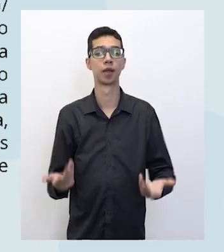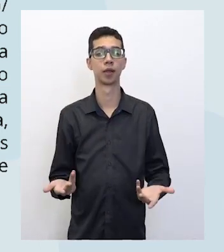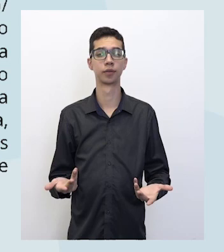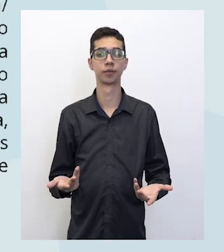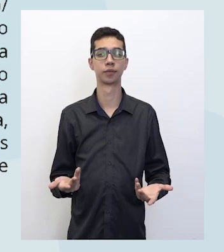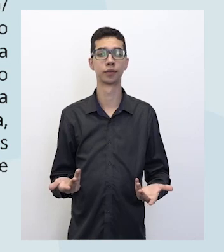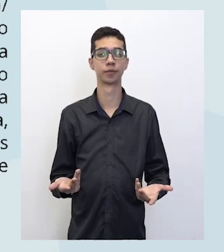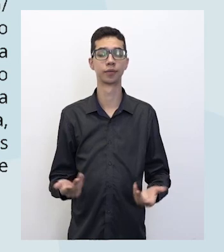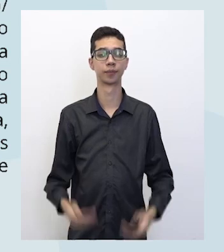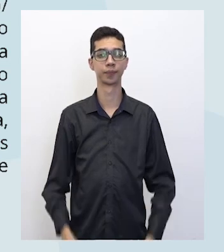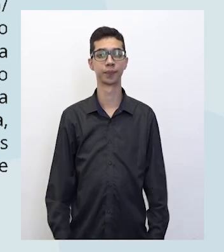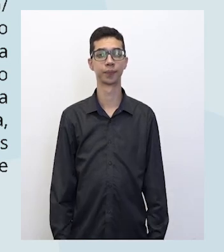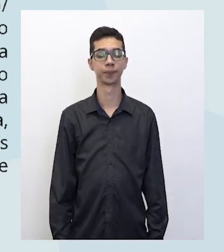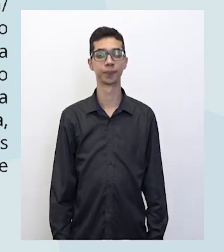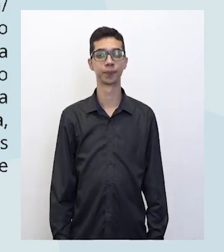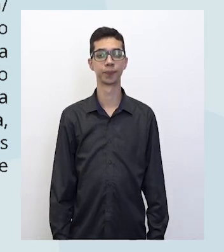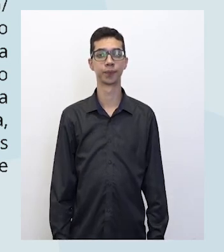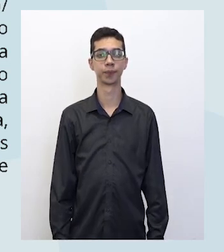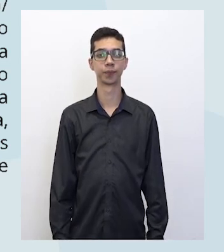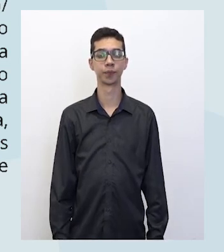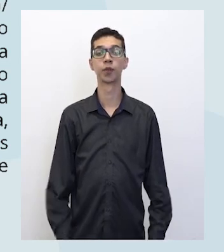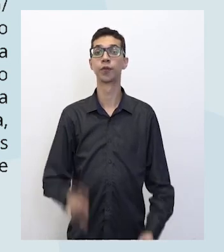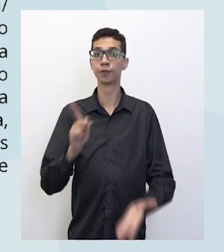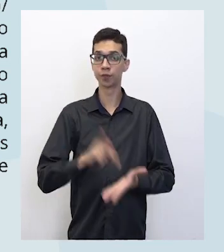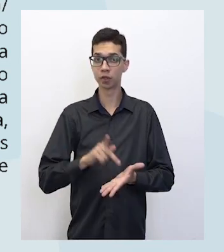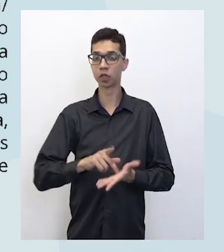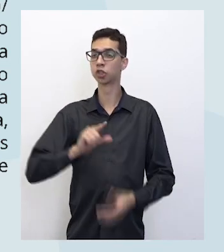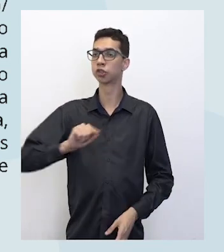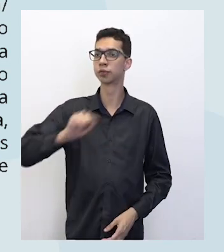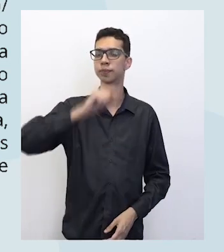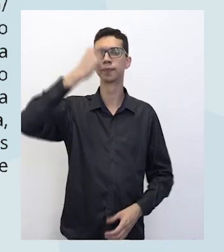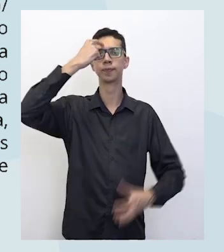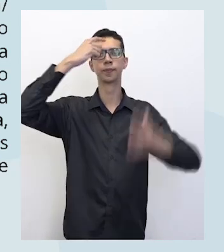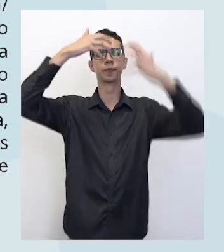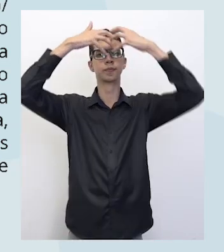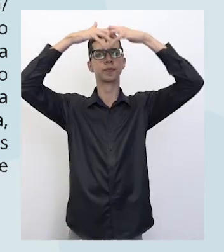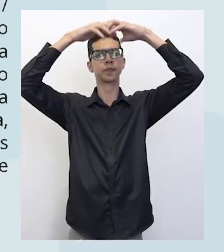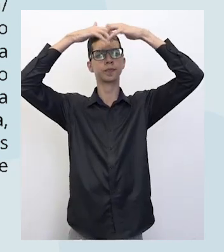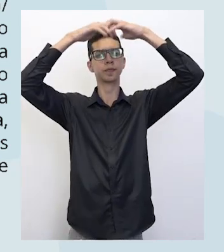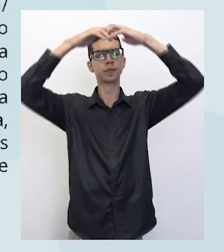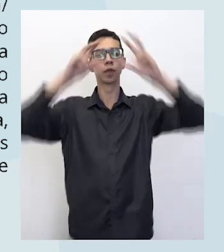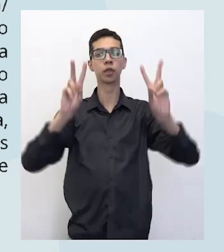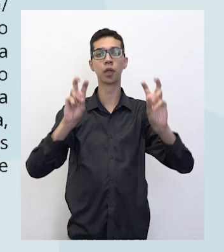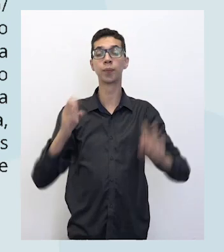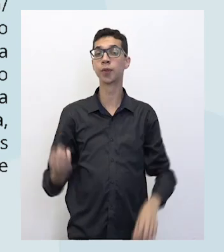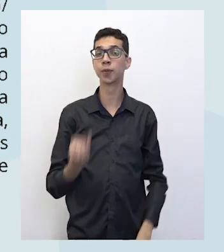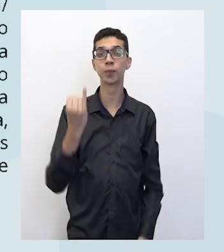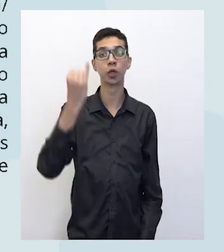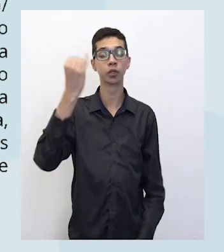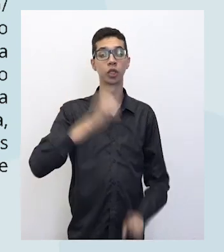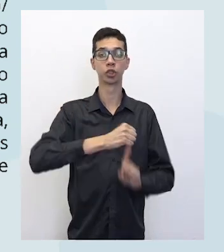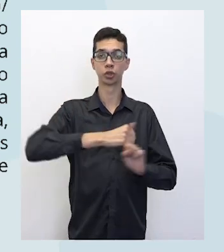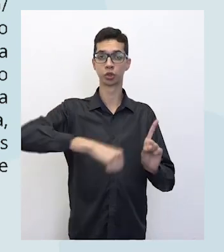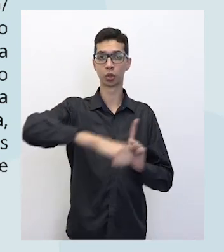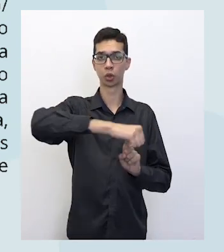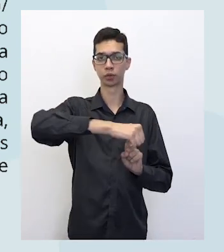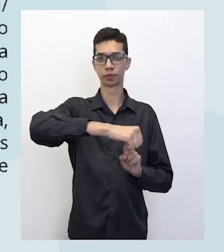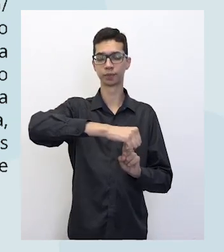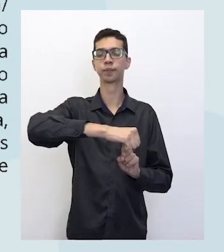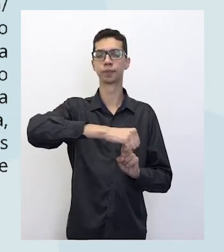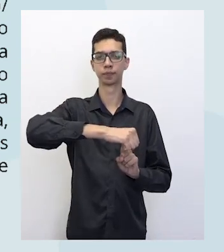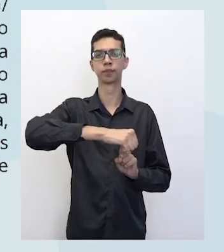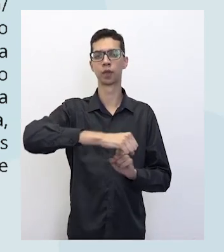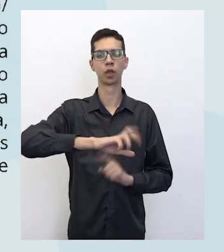né, condutor, um fio condutor para levar a reflexão sobre algum tema de importância social. Não mais aquela